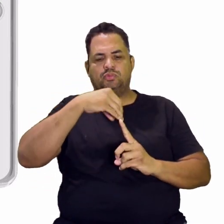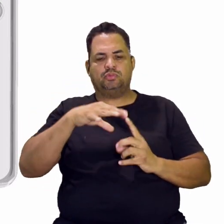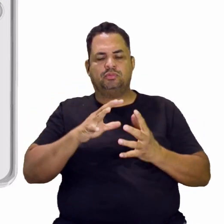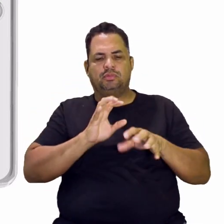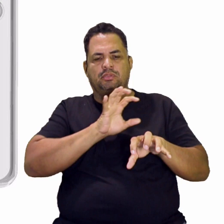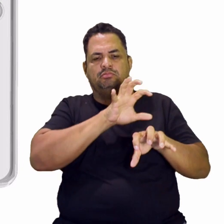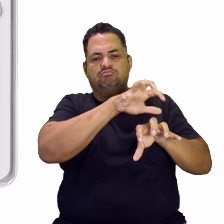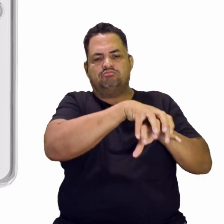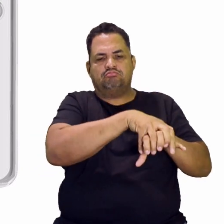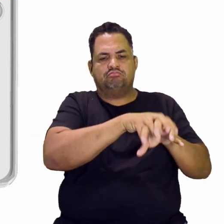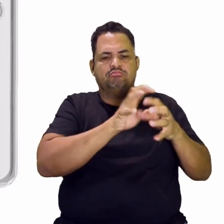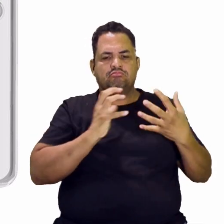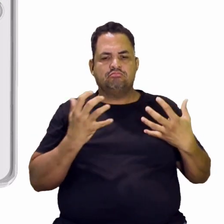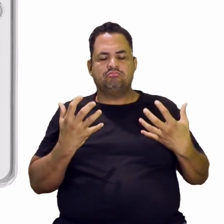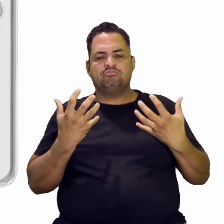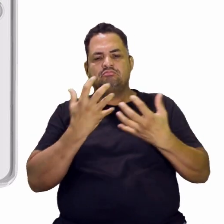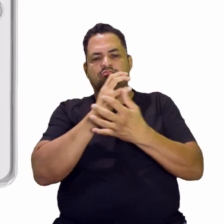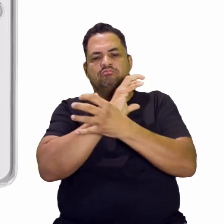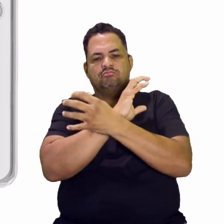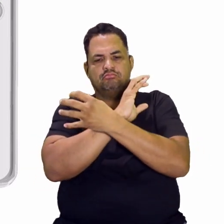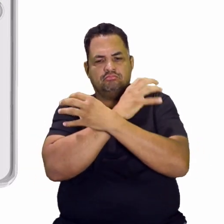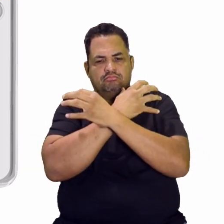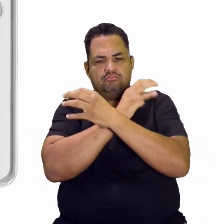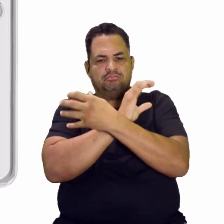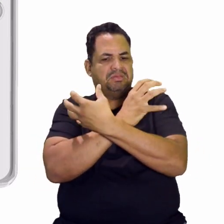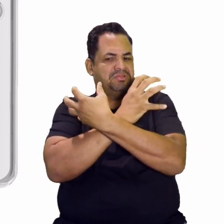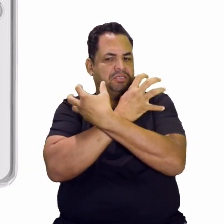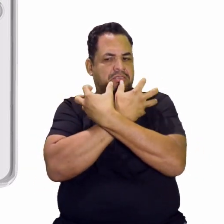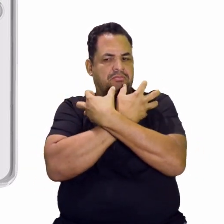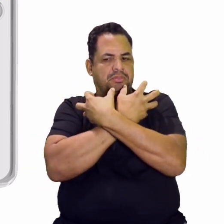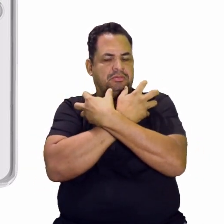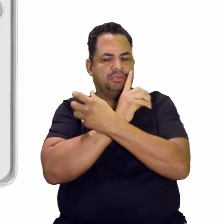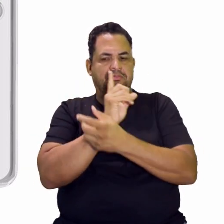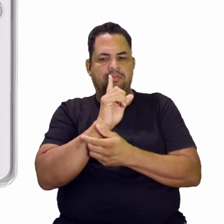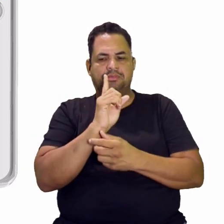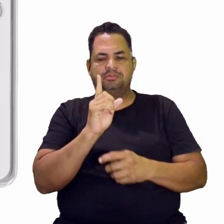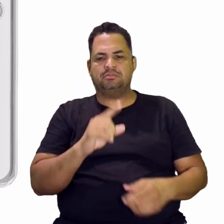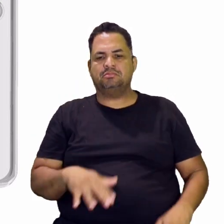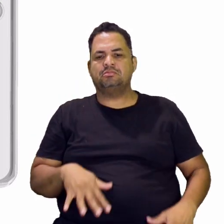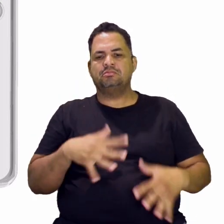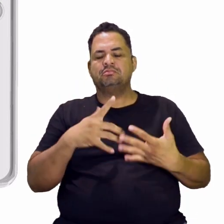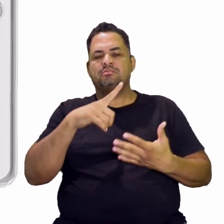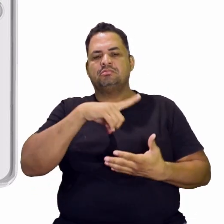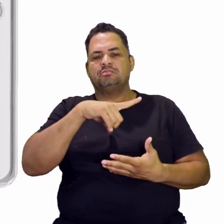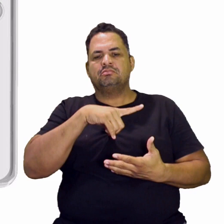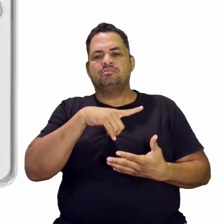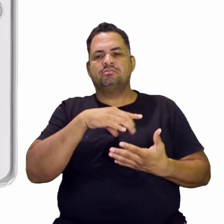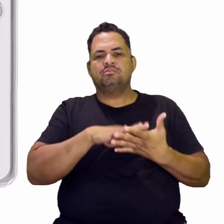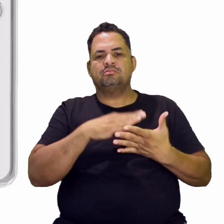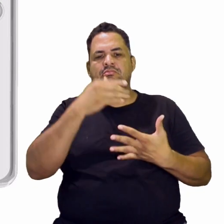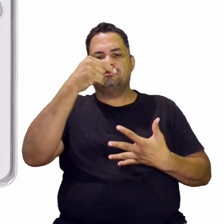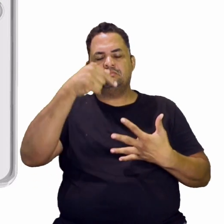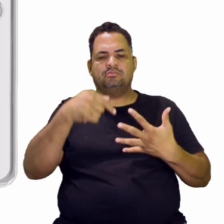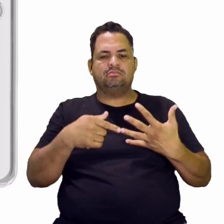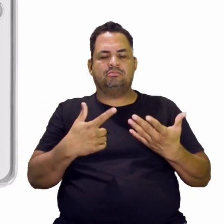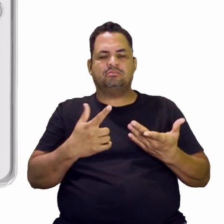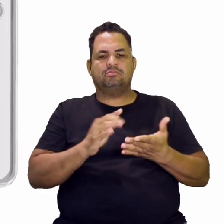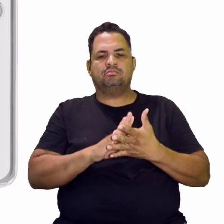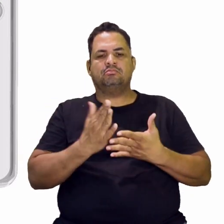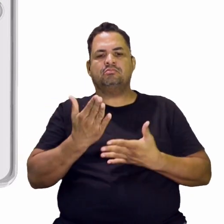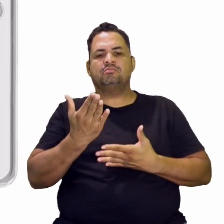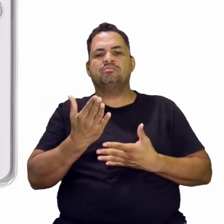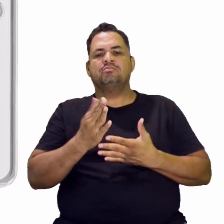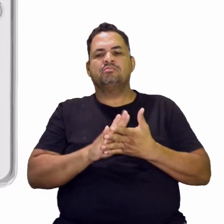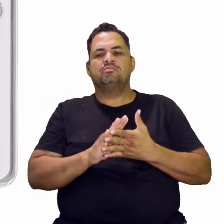reino vegetal e nem no reino animal, tá bom? E aí eles têm pontos específicos que eles